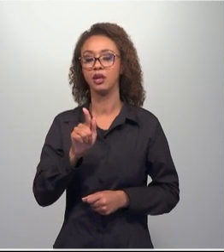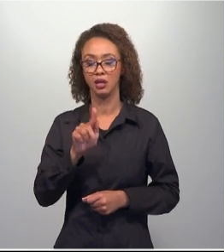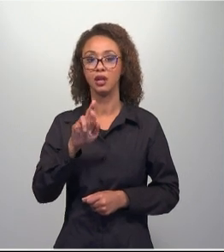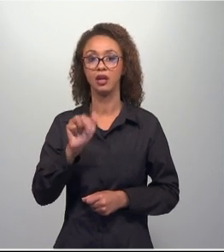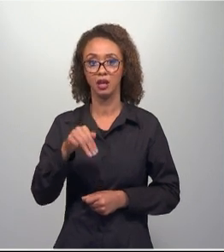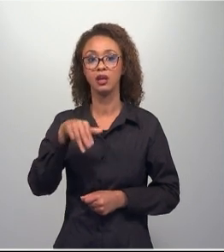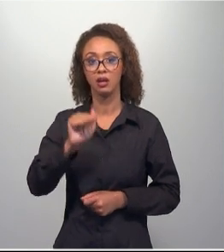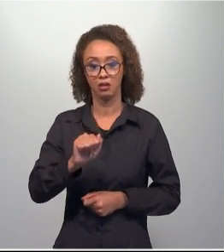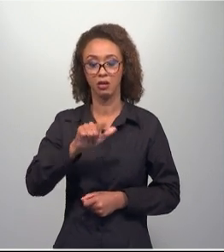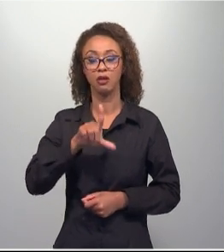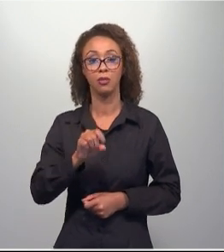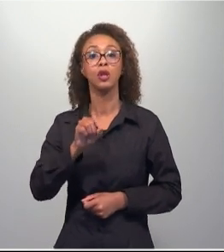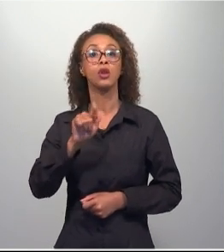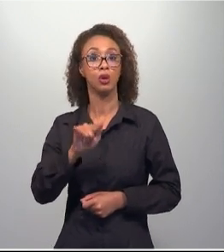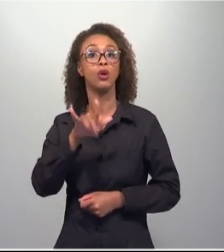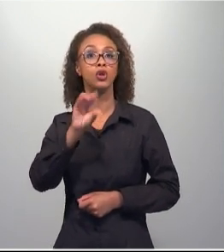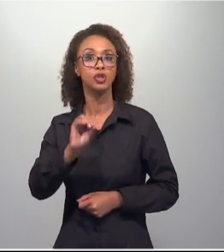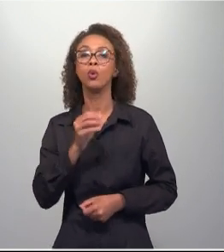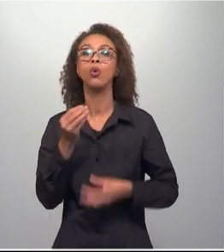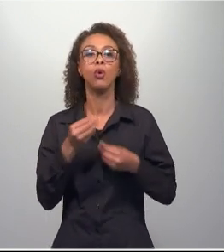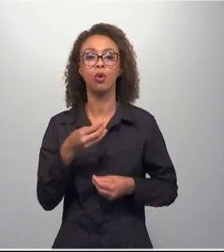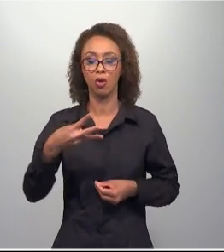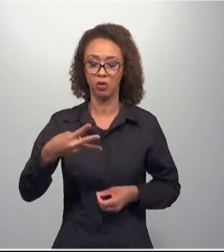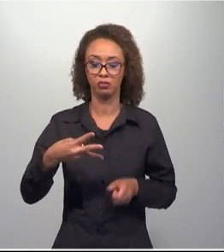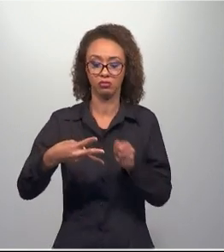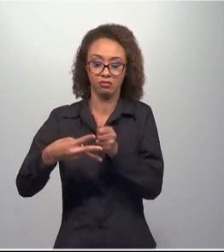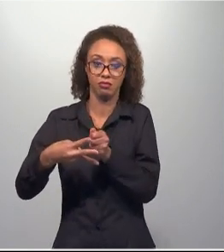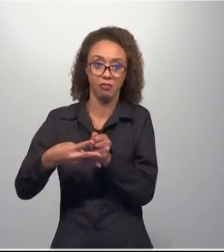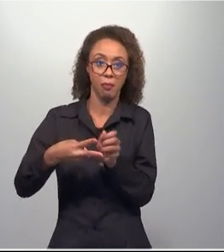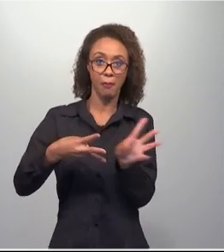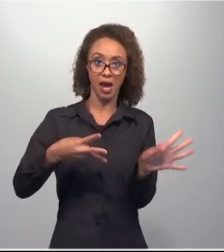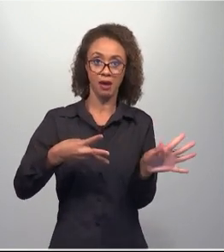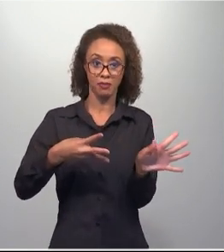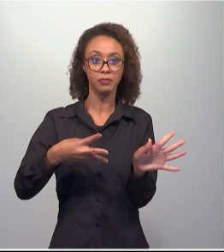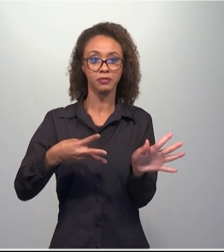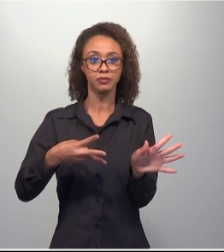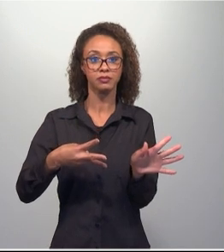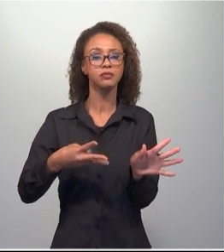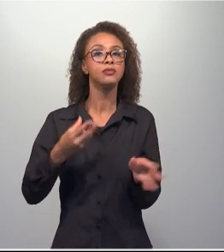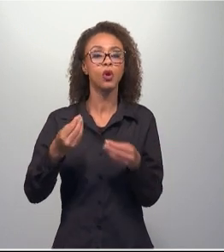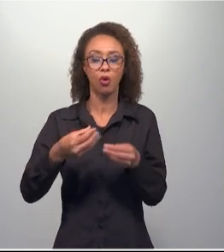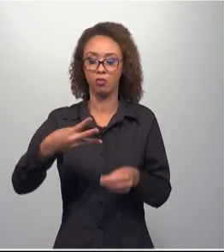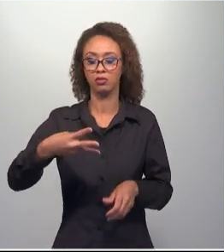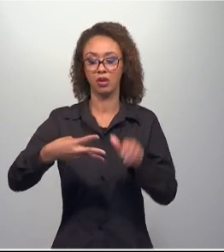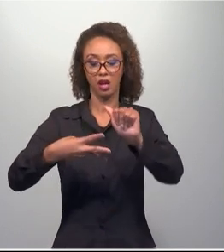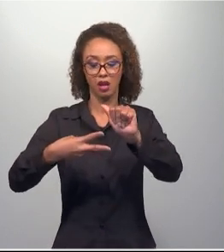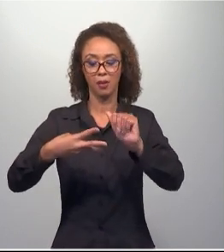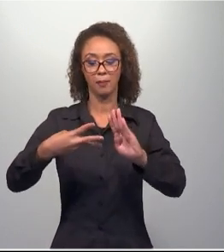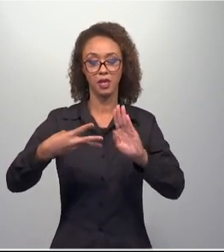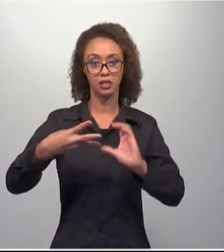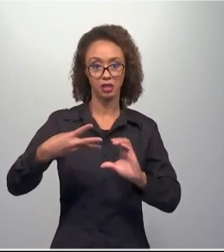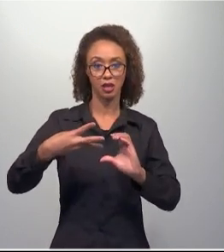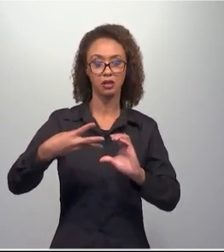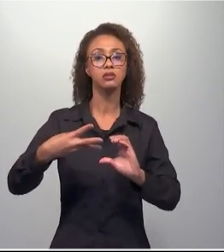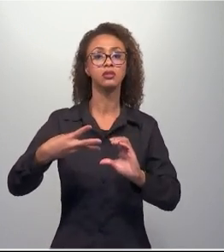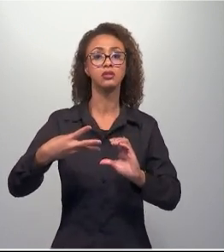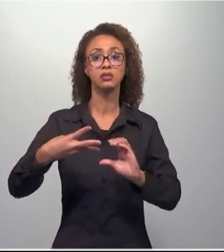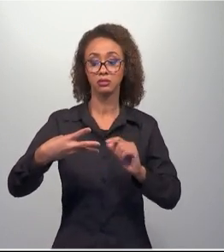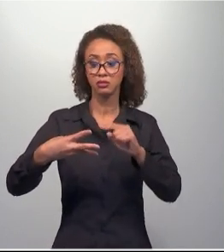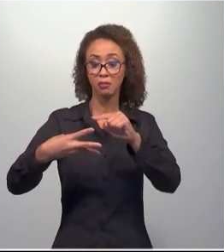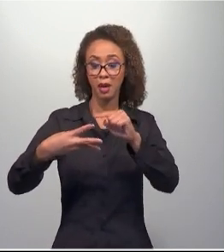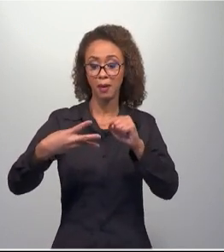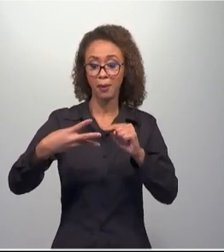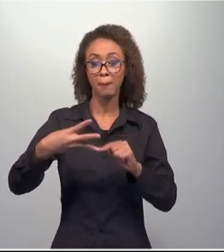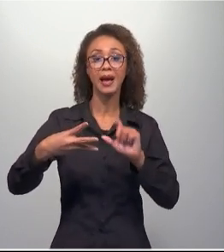neste caso entradas a b e c saída x também e aí descrevo a minha função através de um